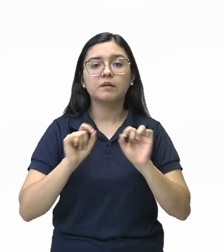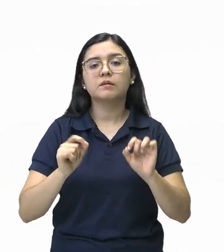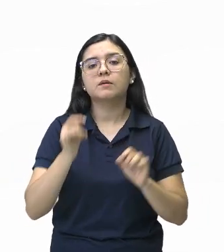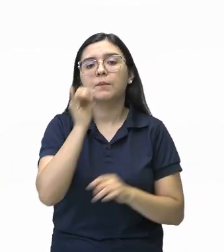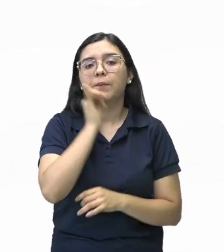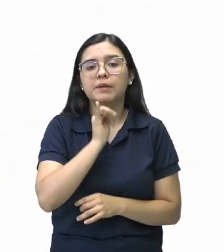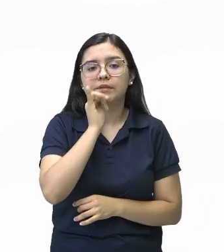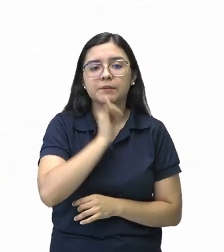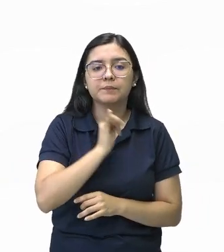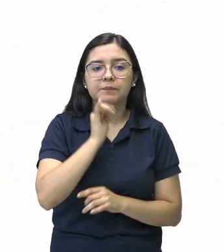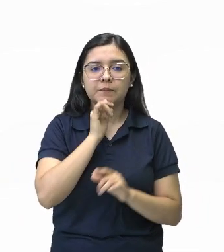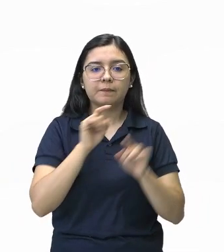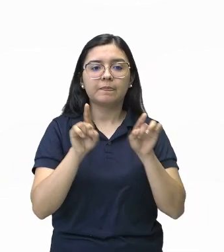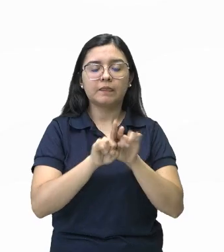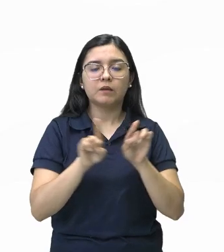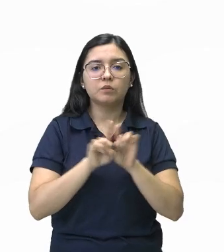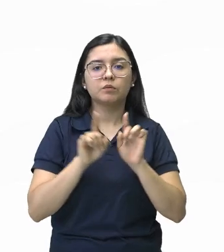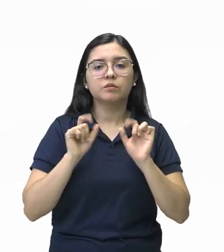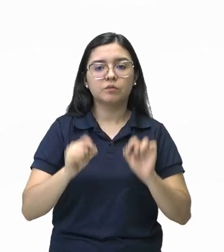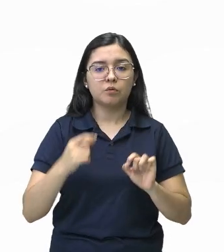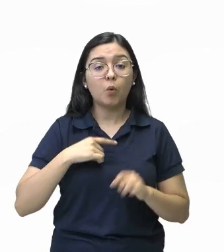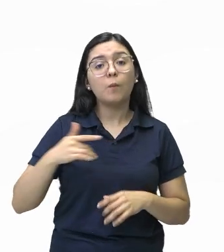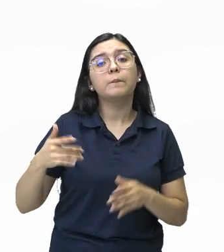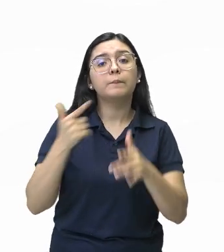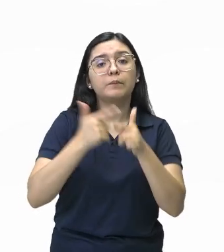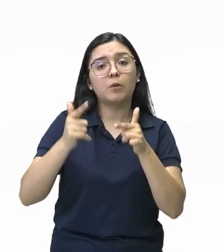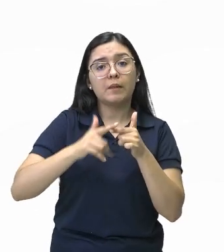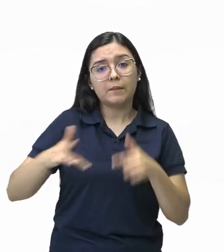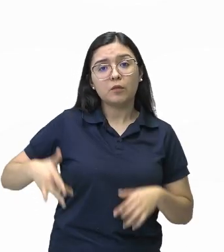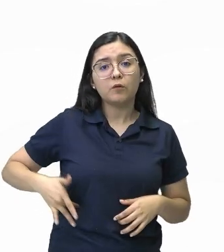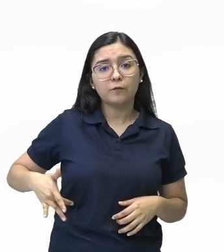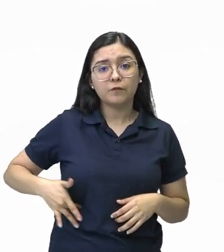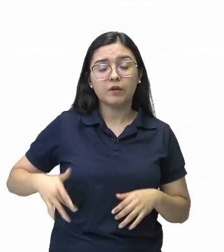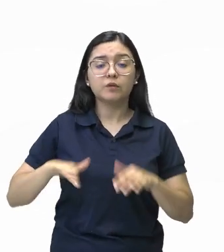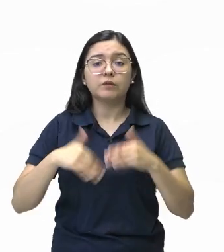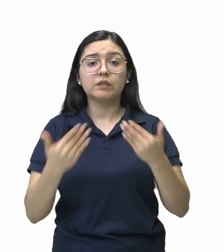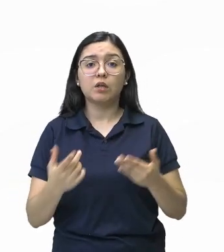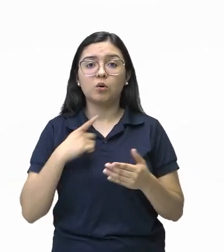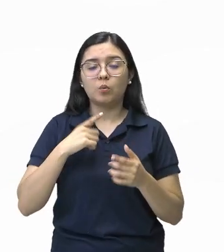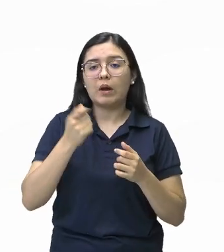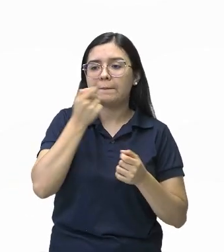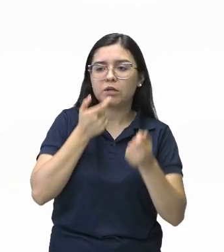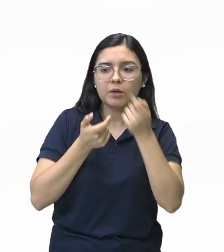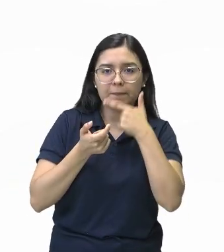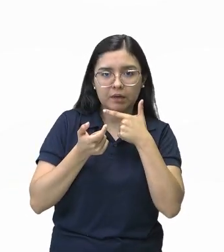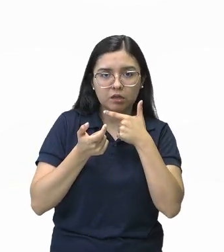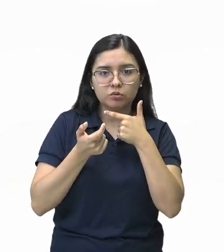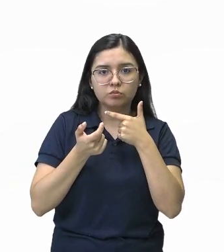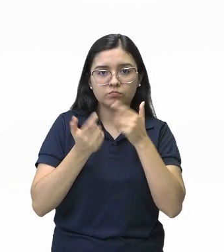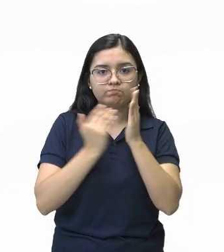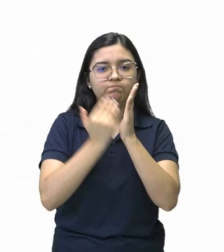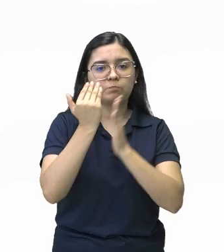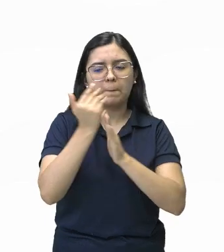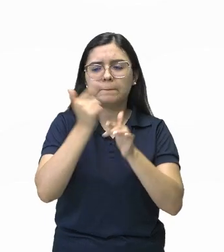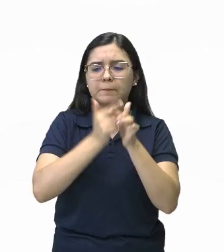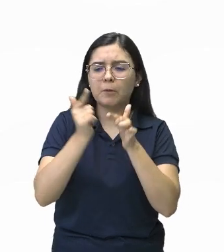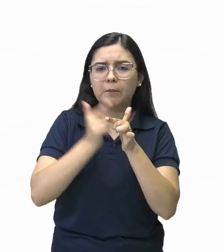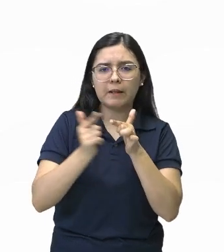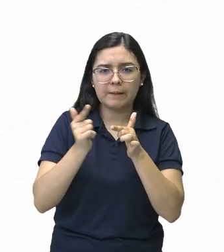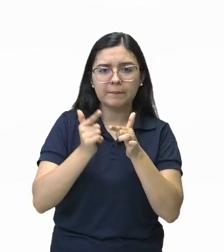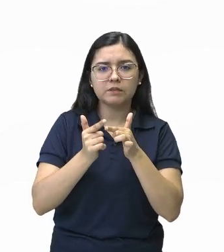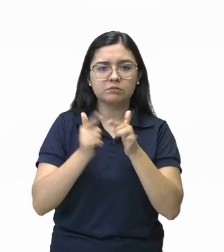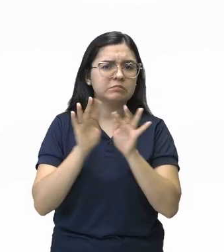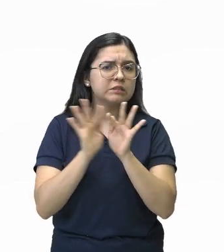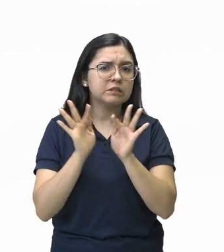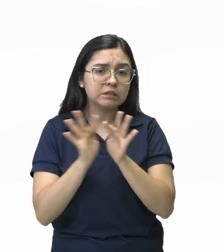exemplo, sobrecarregar o fígado. Então, o consumo frequente de remédios para problemas